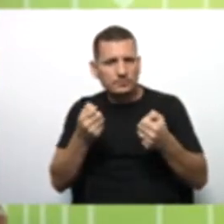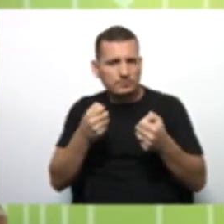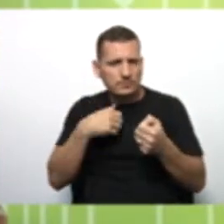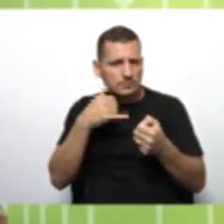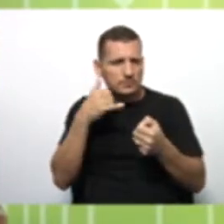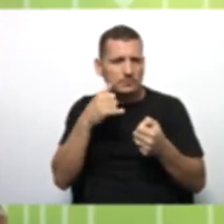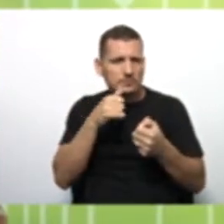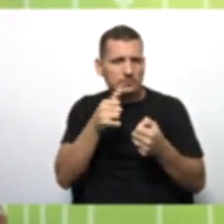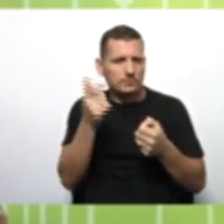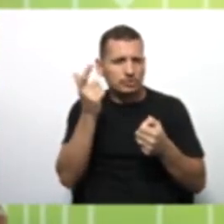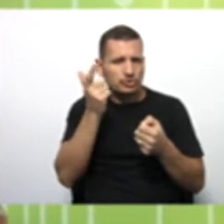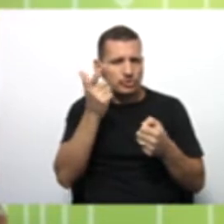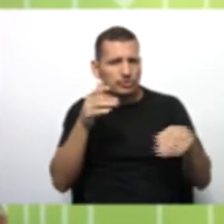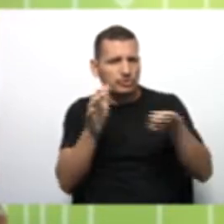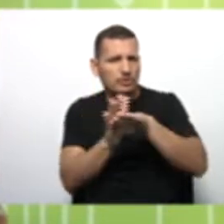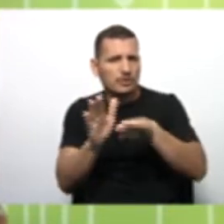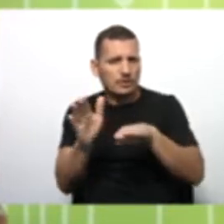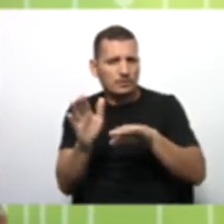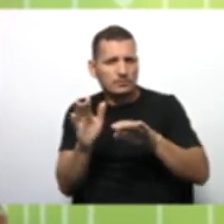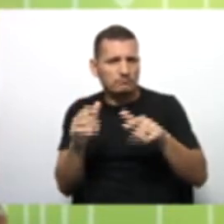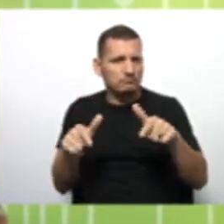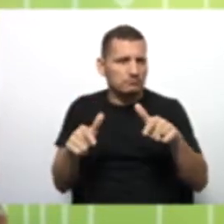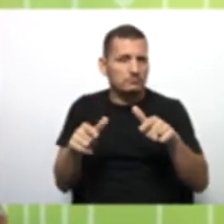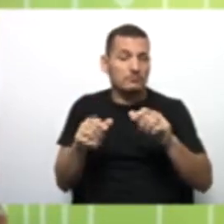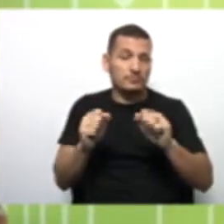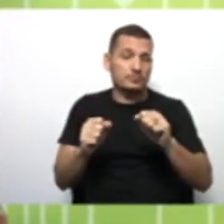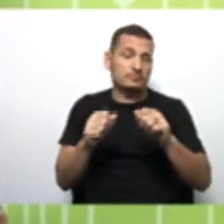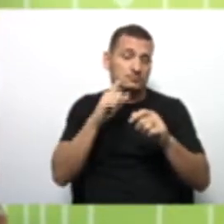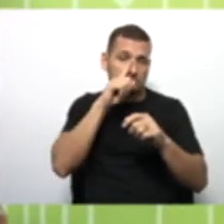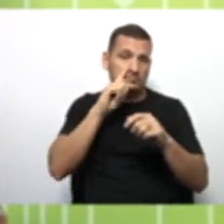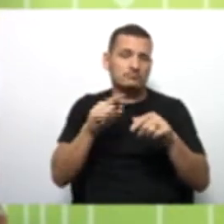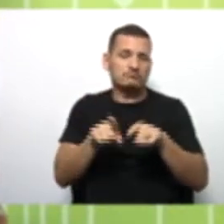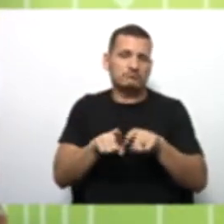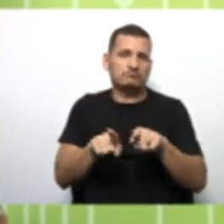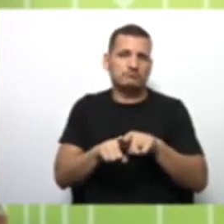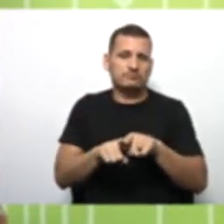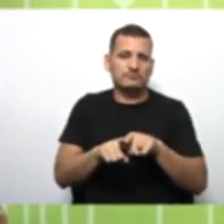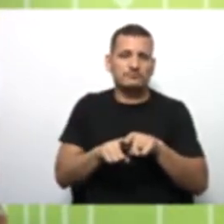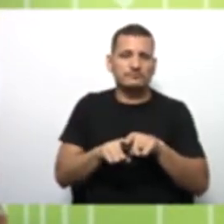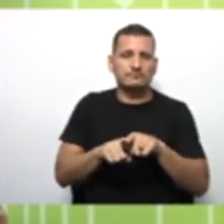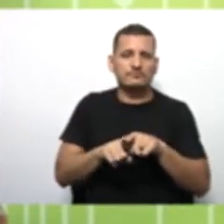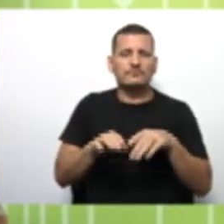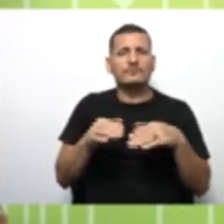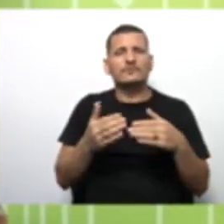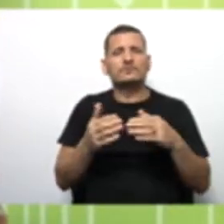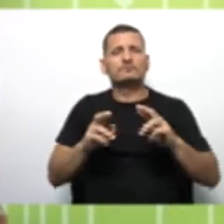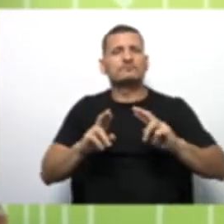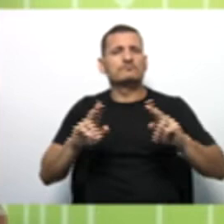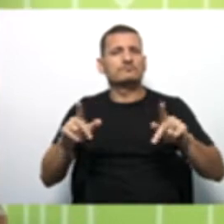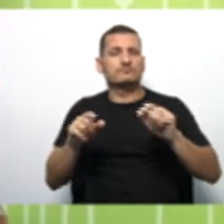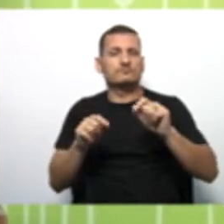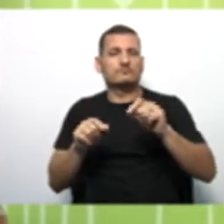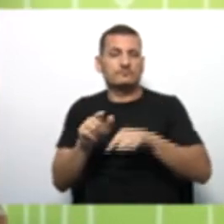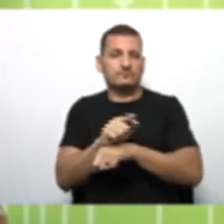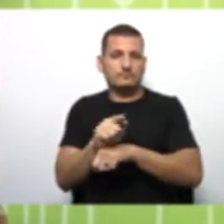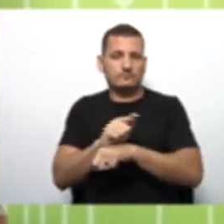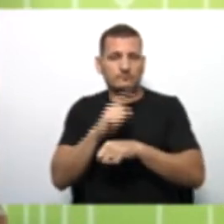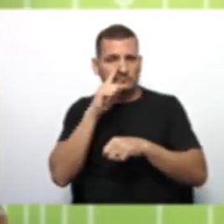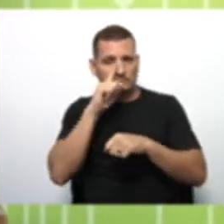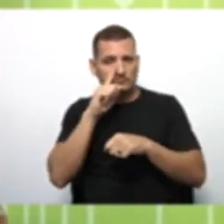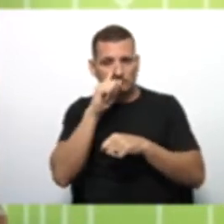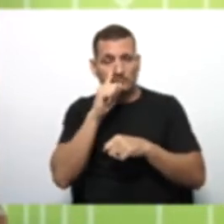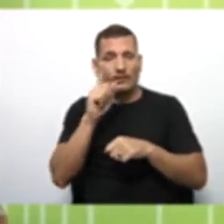isso pode lhe levar a riscos constantes. Né? E o que é o diferencial do gerenciamento de riscos?